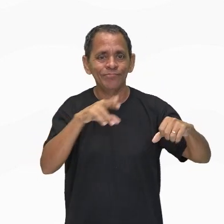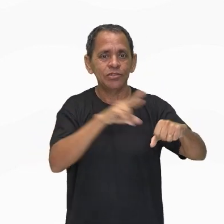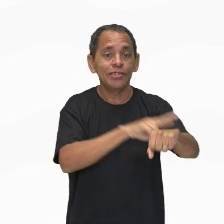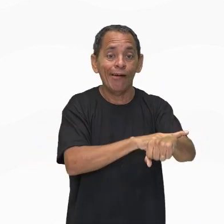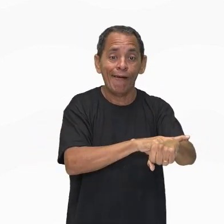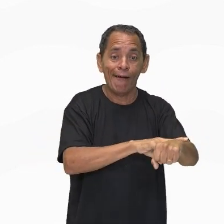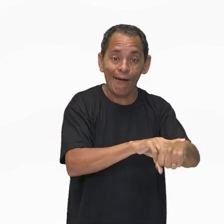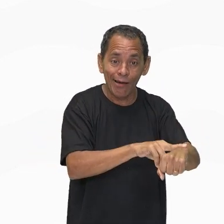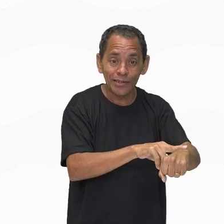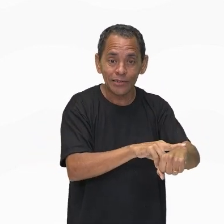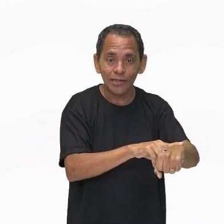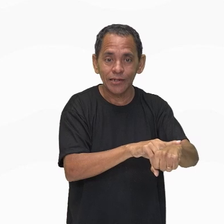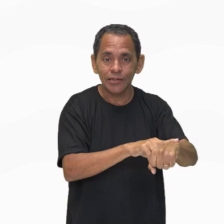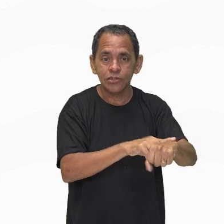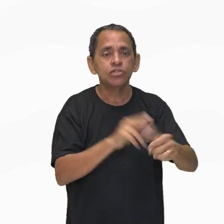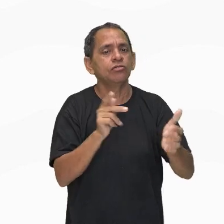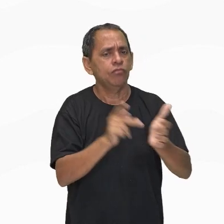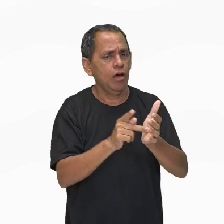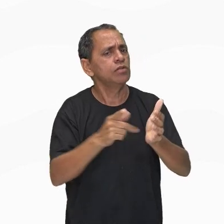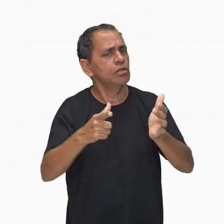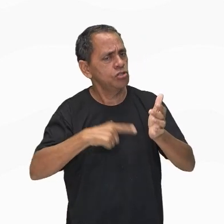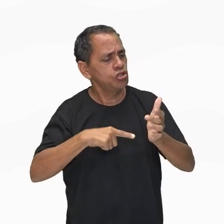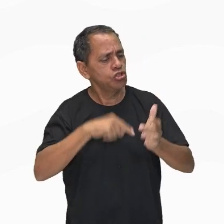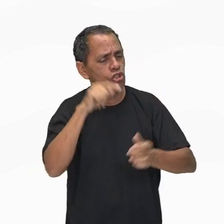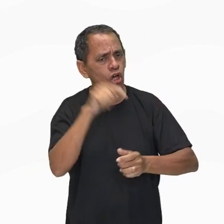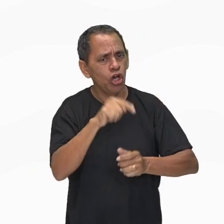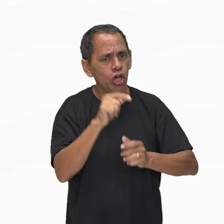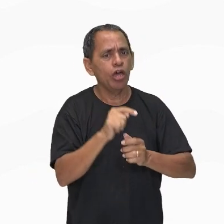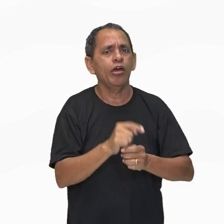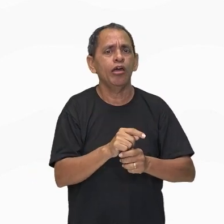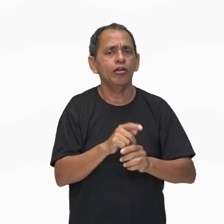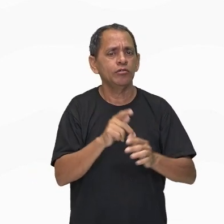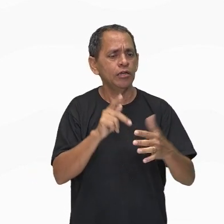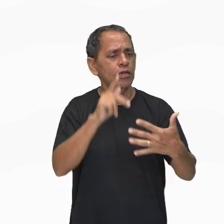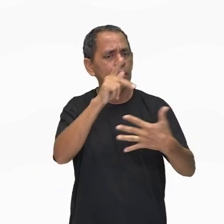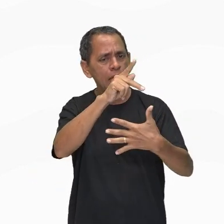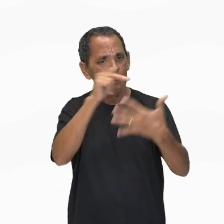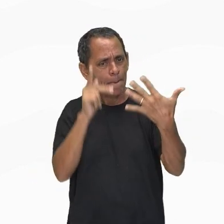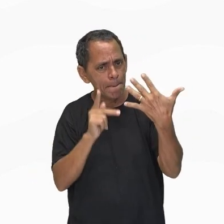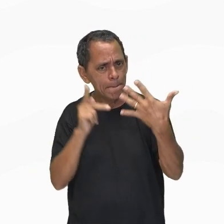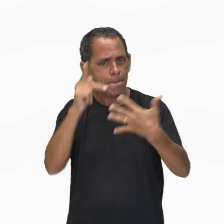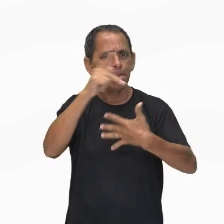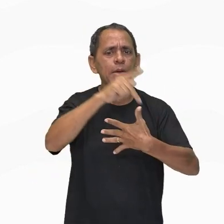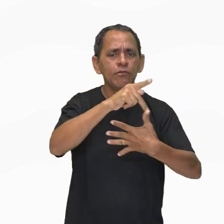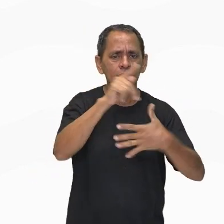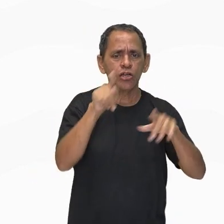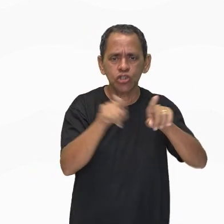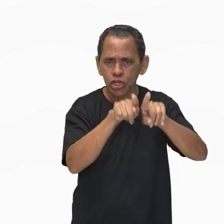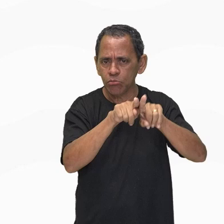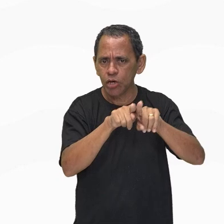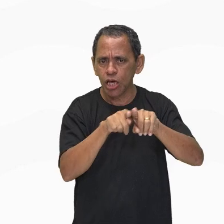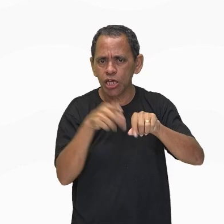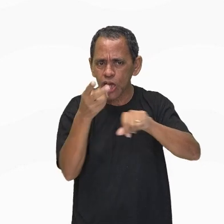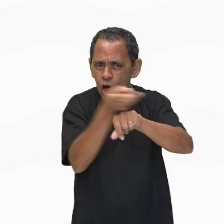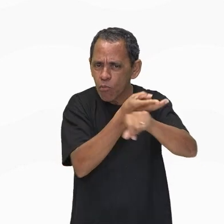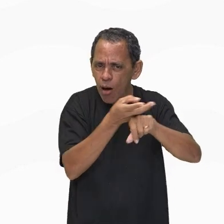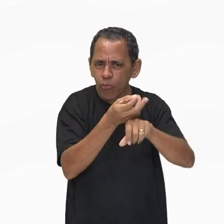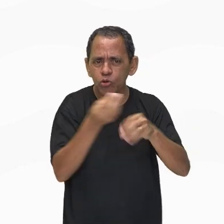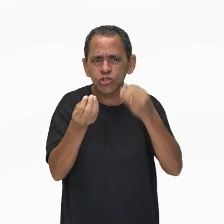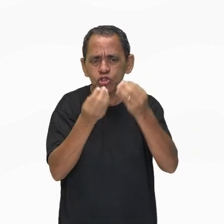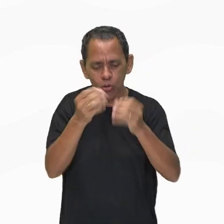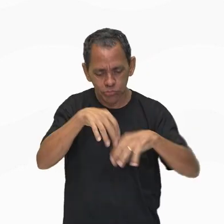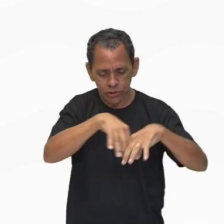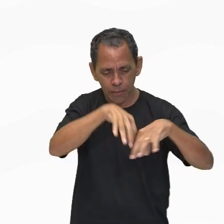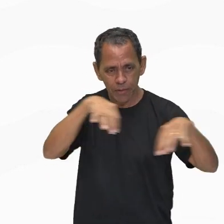de nobreza, porque o apartheid era uma busca, uma luta aí de